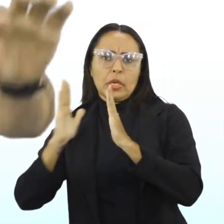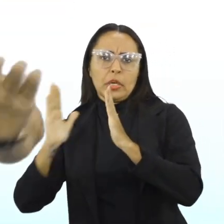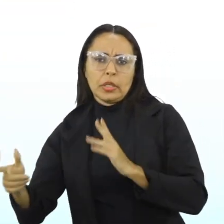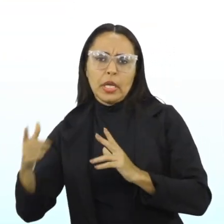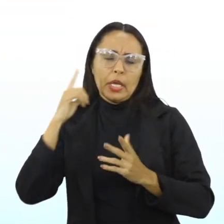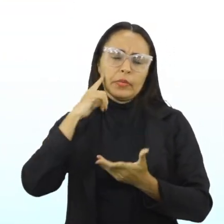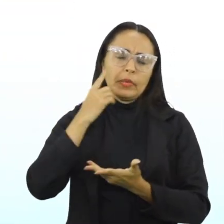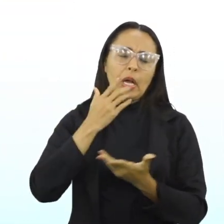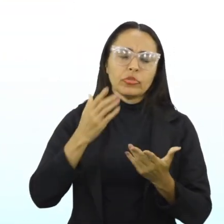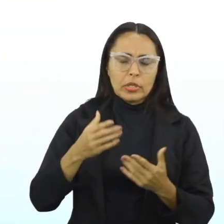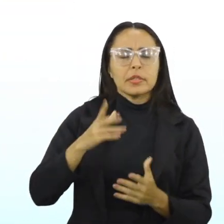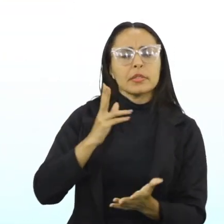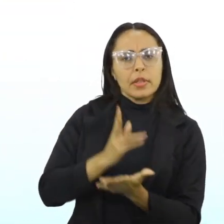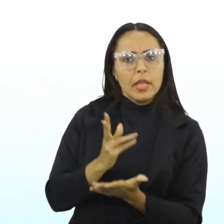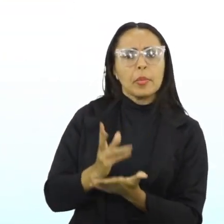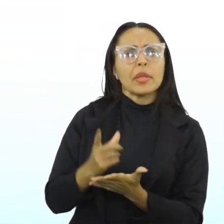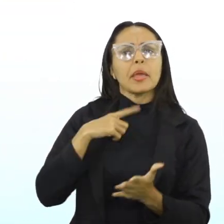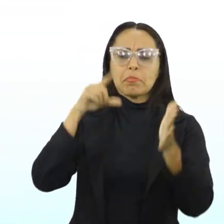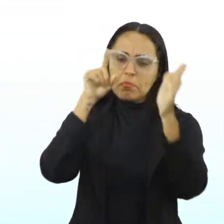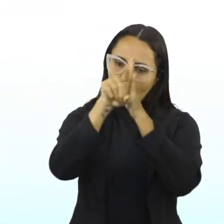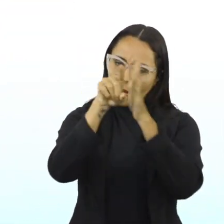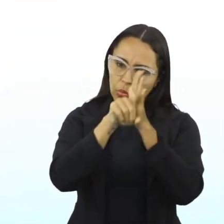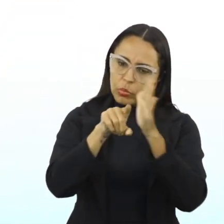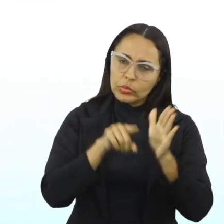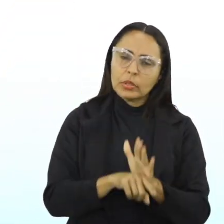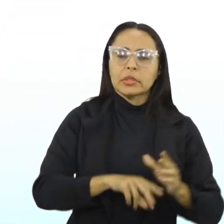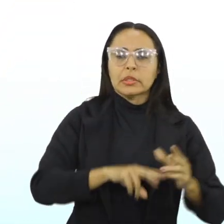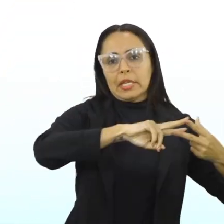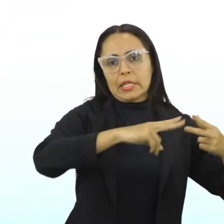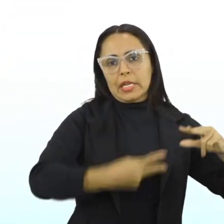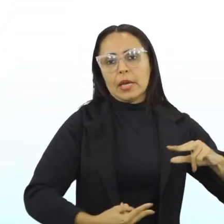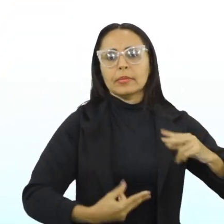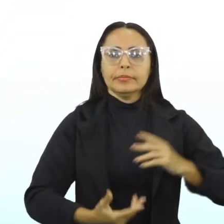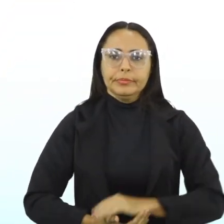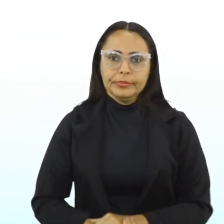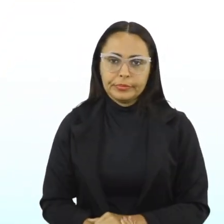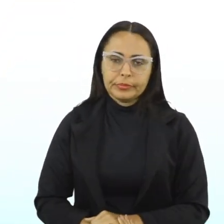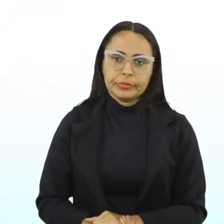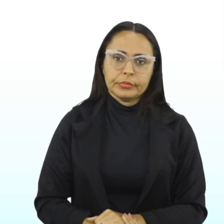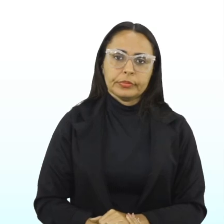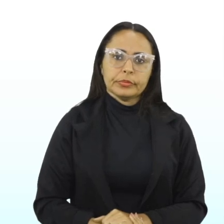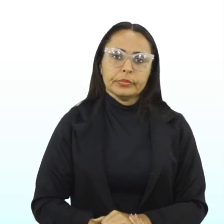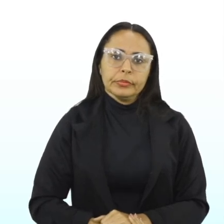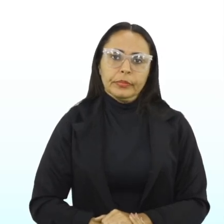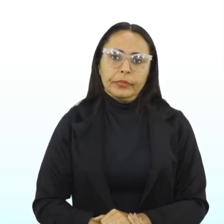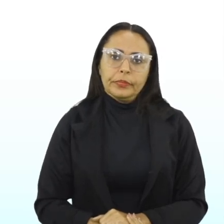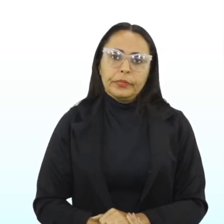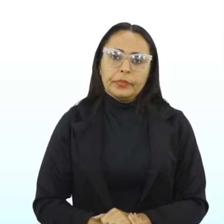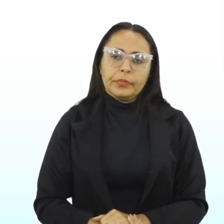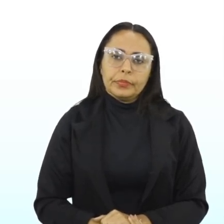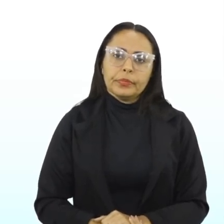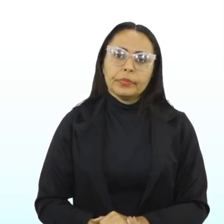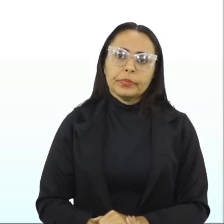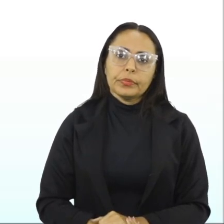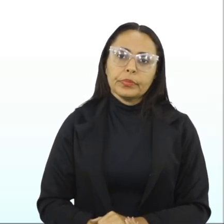na bioquímica, mas a gente sempre encontra DNA e RNA. Tranquilo? Beleza? Léo, bota o quadro aí, por favor.